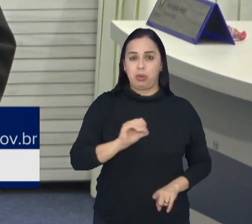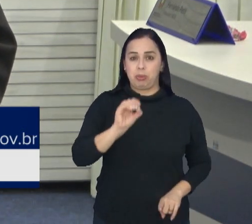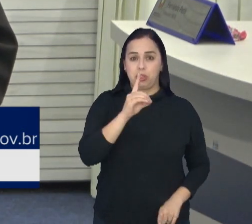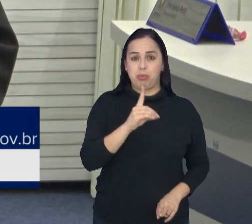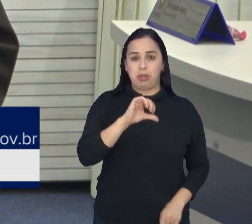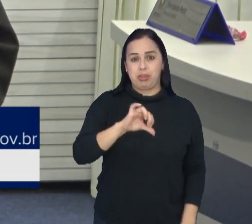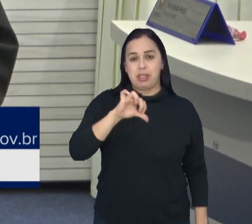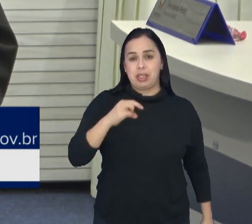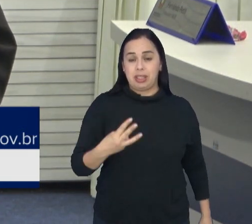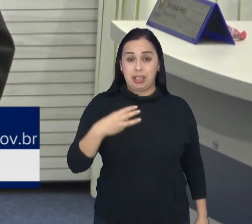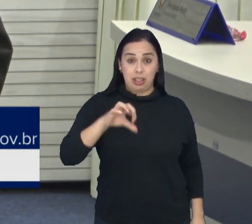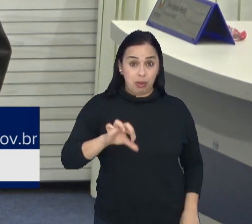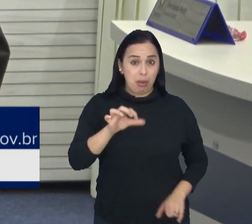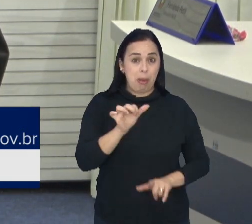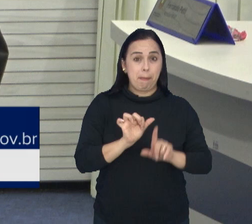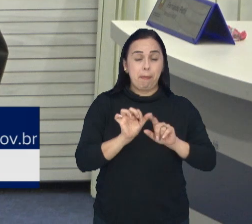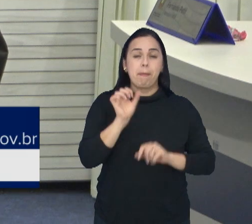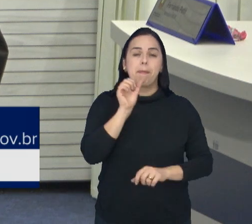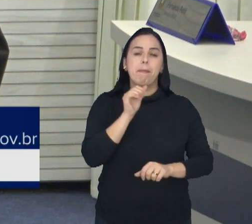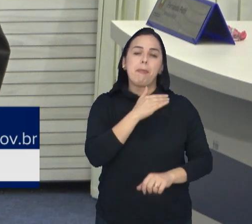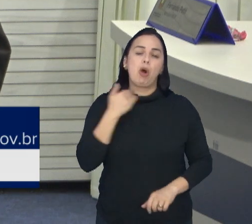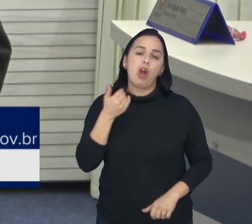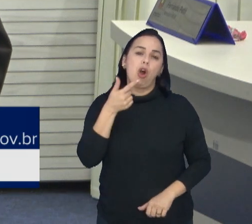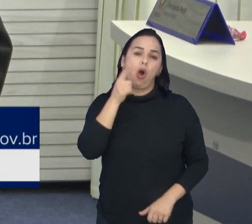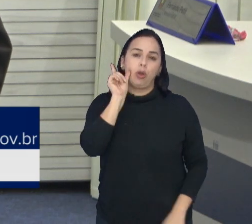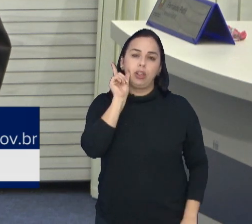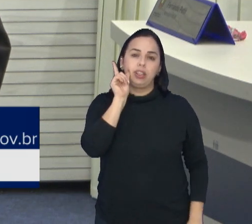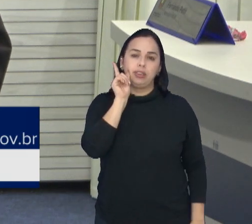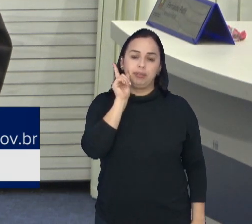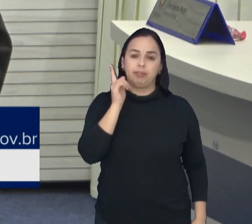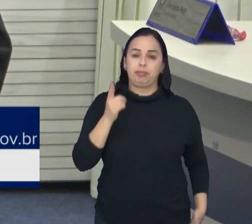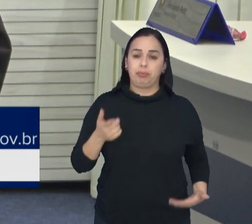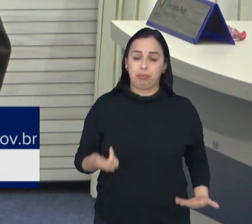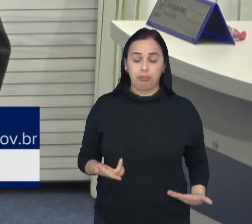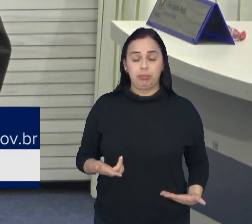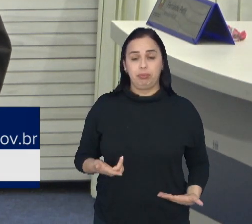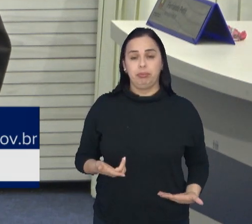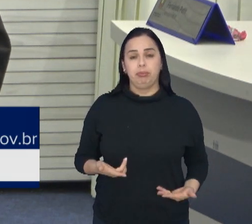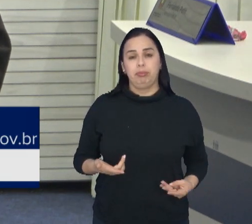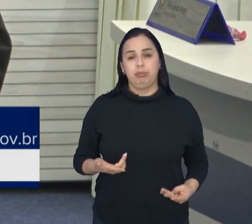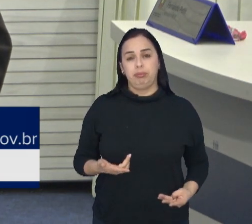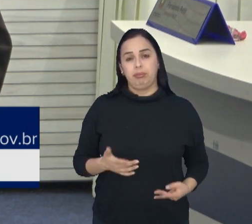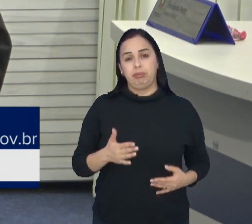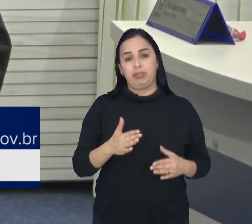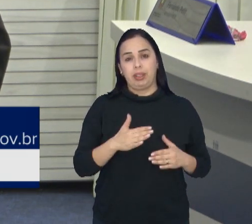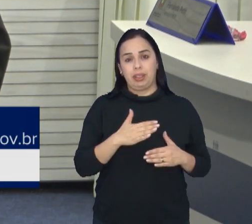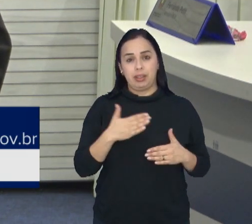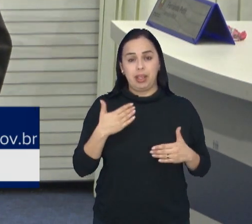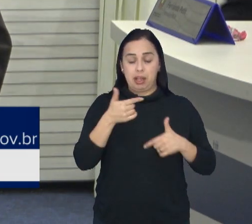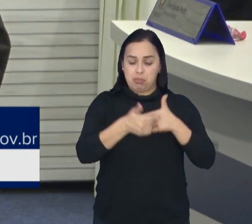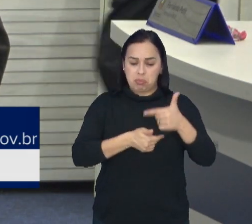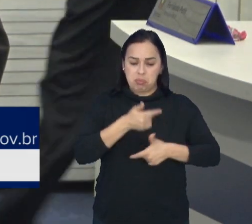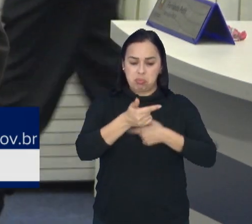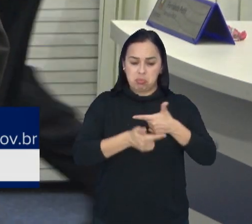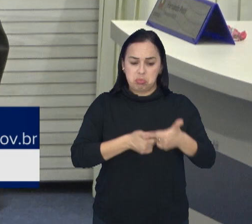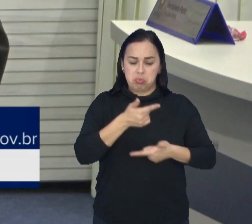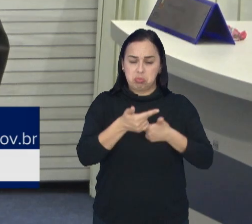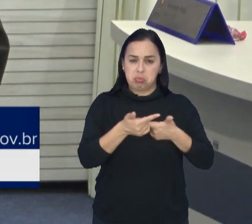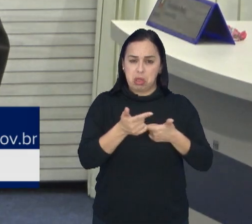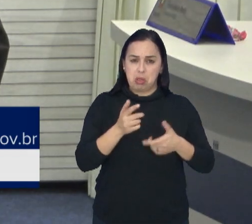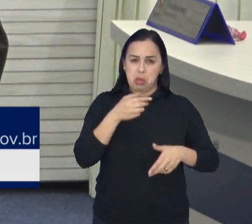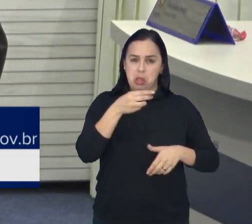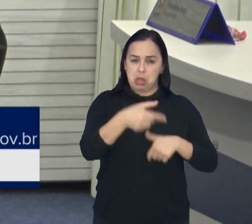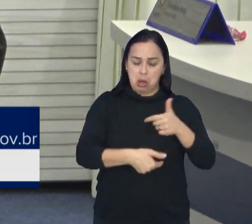23/10/39 e faleceu ontem, 19/4/23. E terminados os dias de seu ministério, voltou